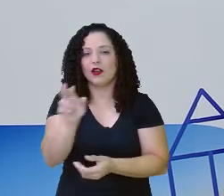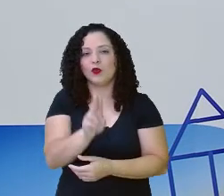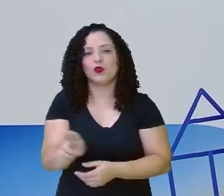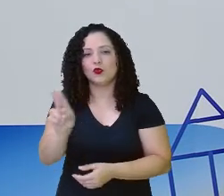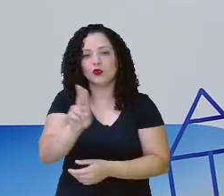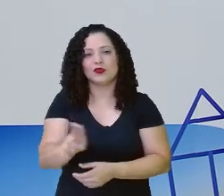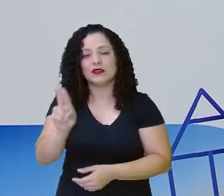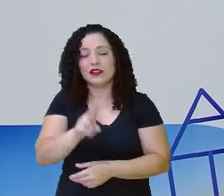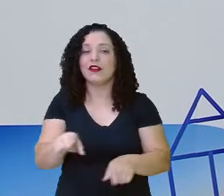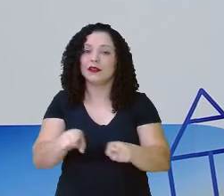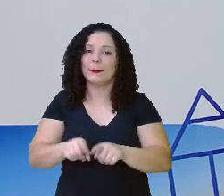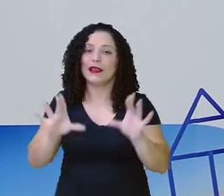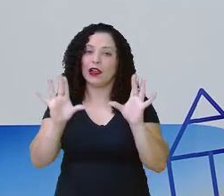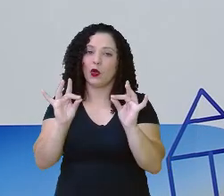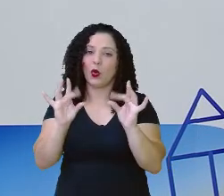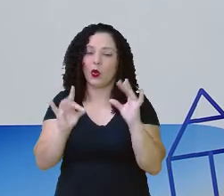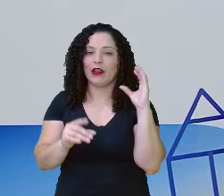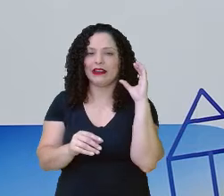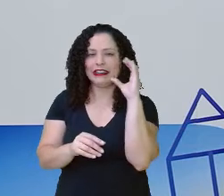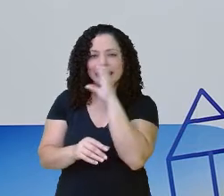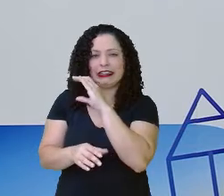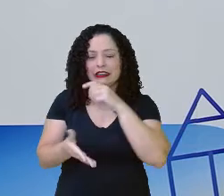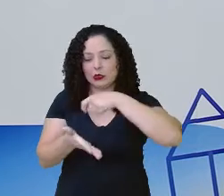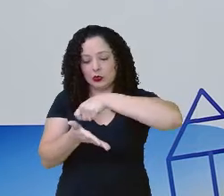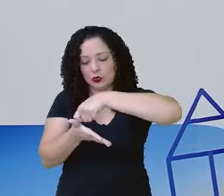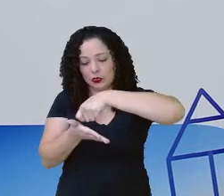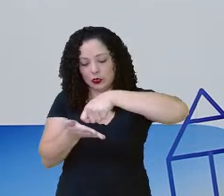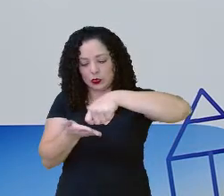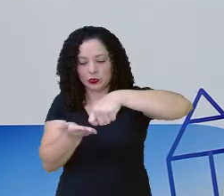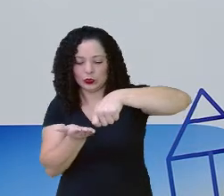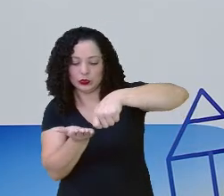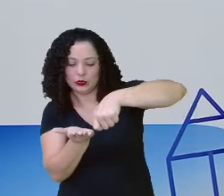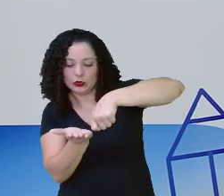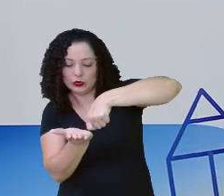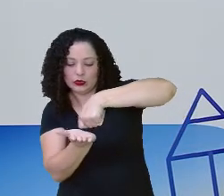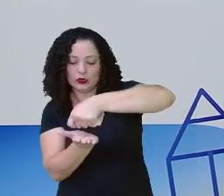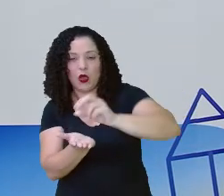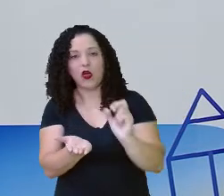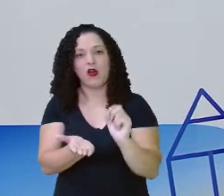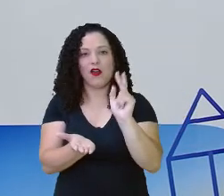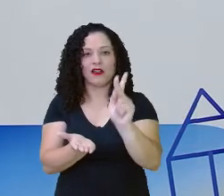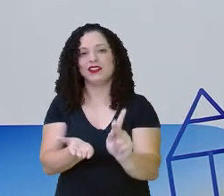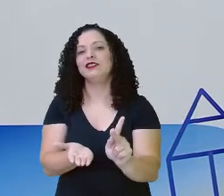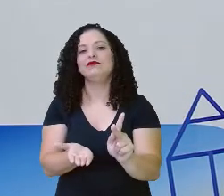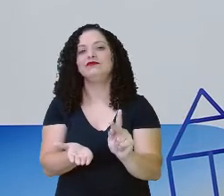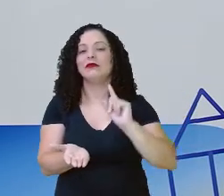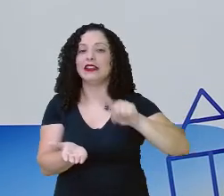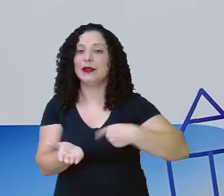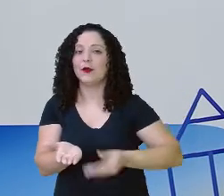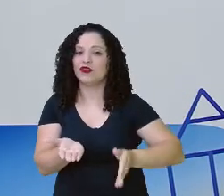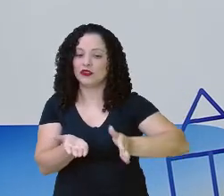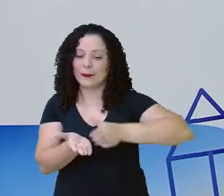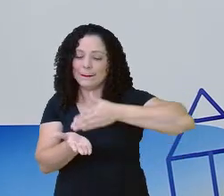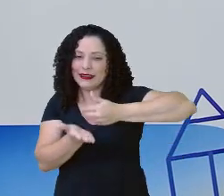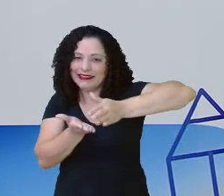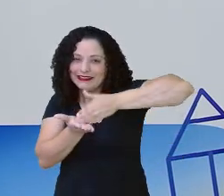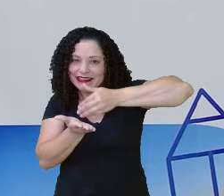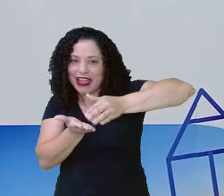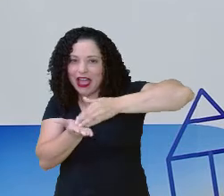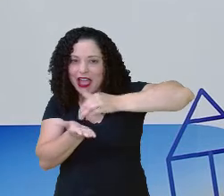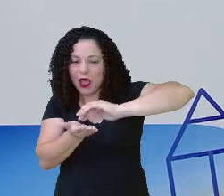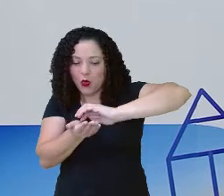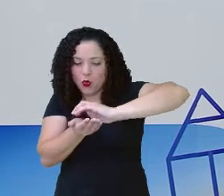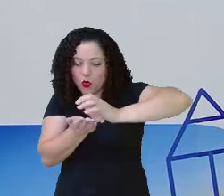pedir a ajuda dela também. Passa a cola quente aqui, ó. E vai estar pronta a sua tartaruga. Depois você pinta de verde, desenha um